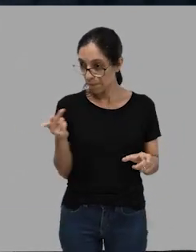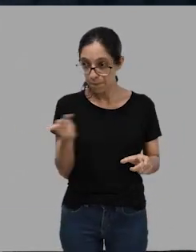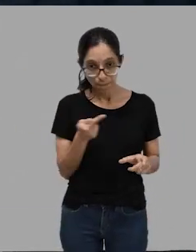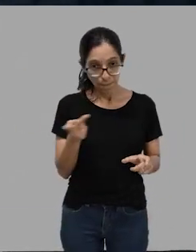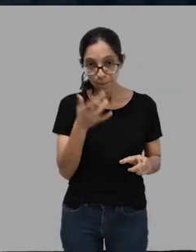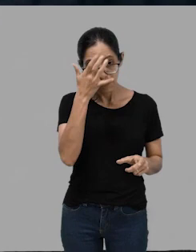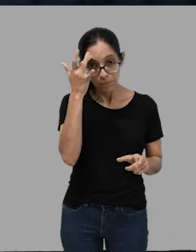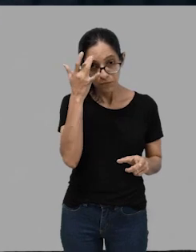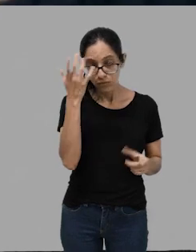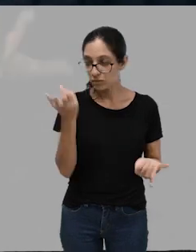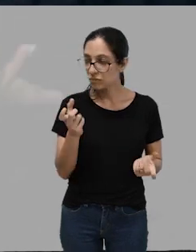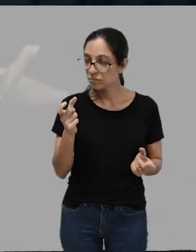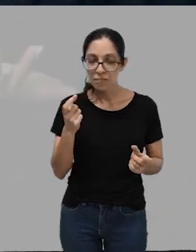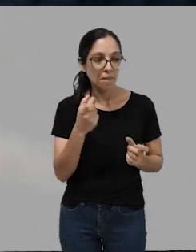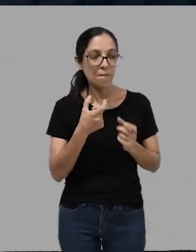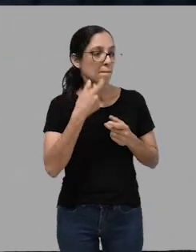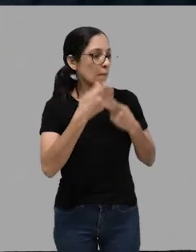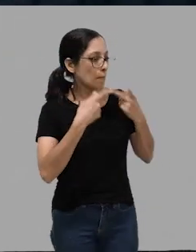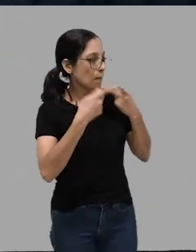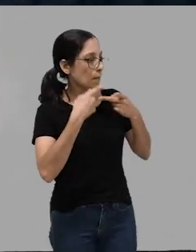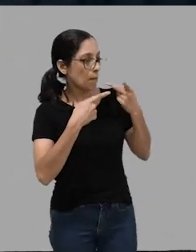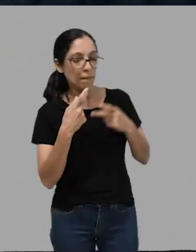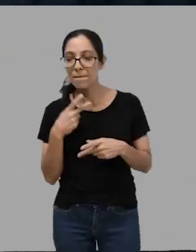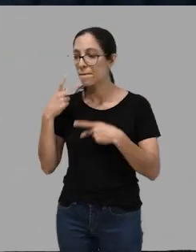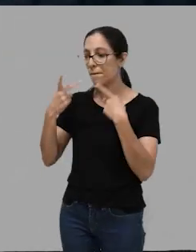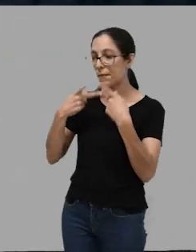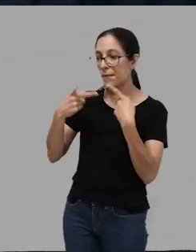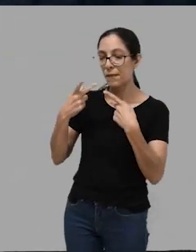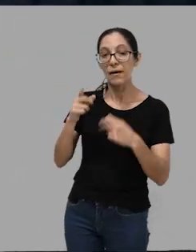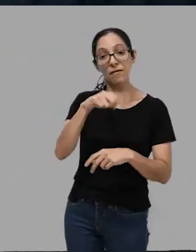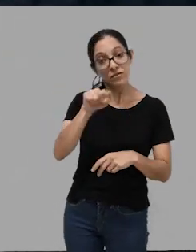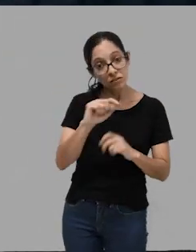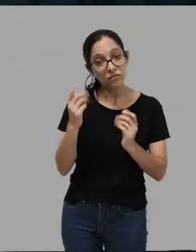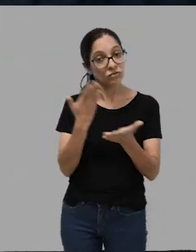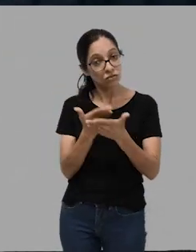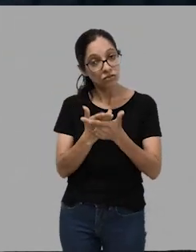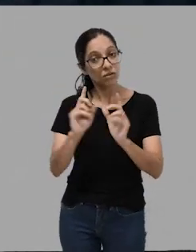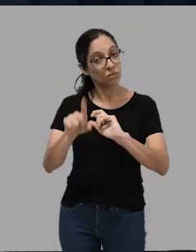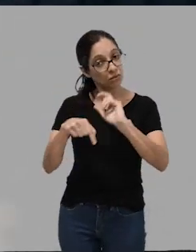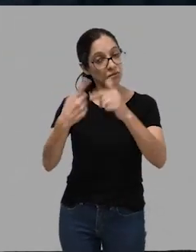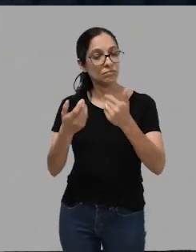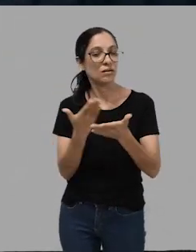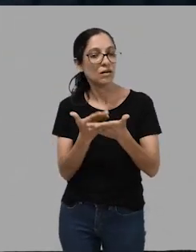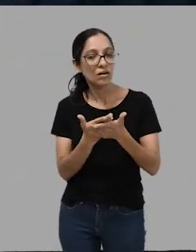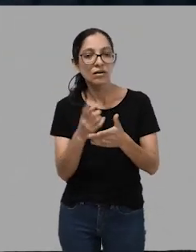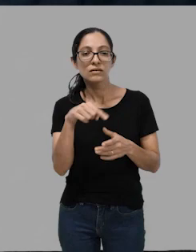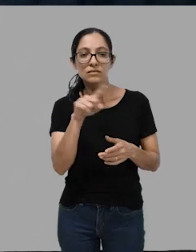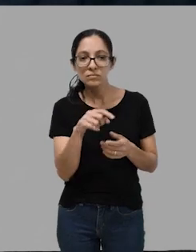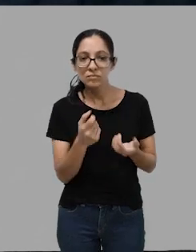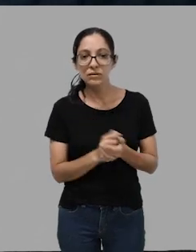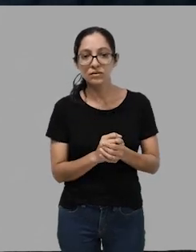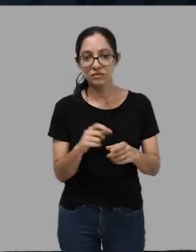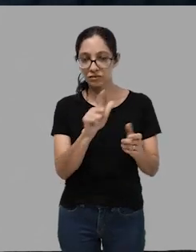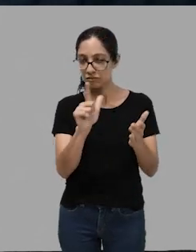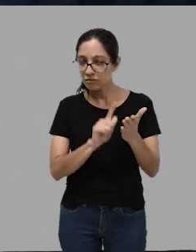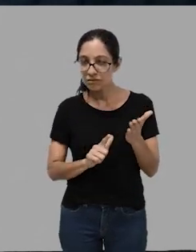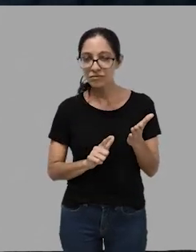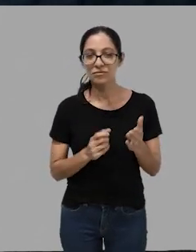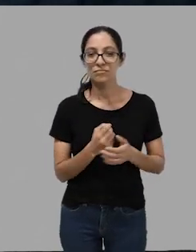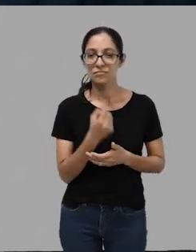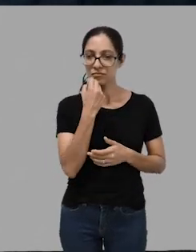se acusar vão brigar e a gente vai ver isso em outra aula eu espero que vocês tenham gostado desse momento tão rico da nossa literatura